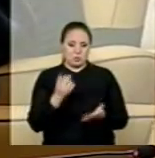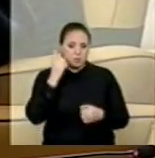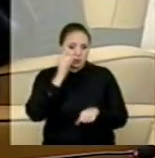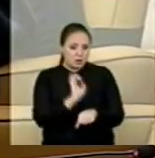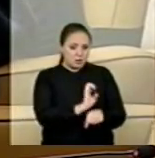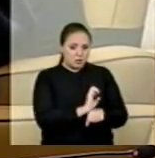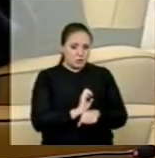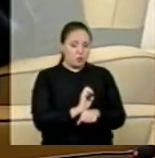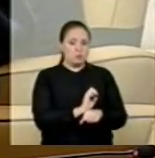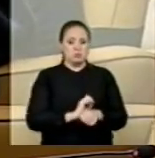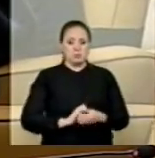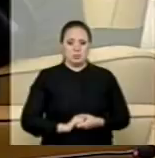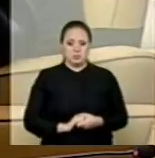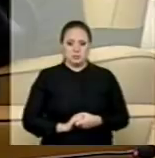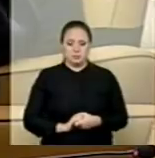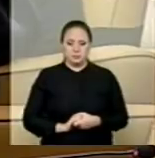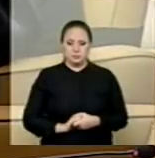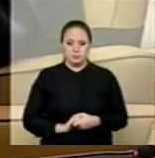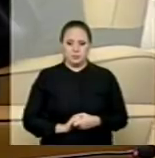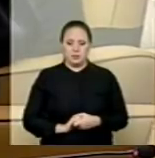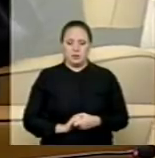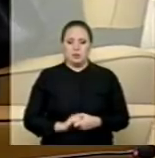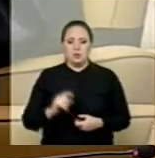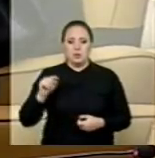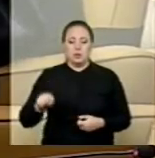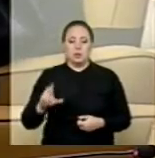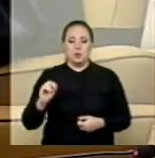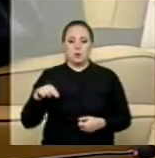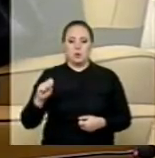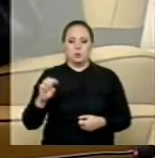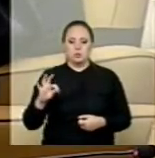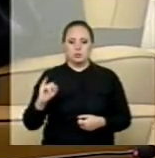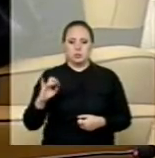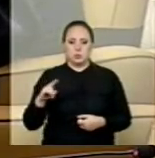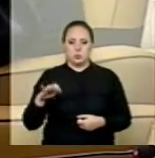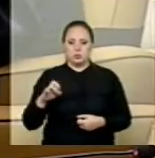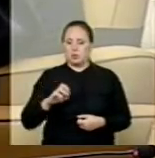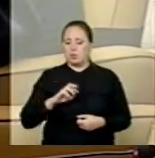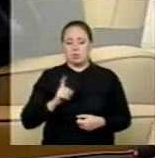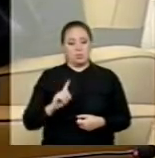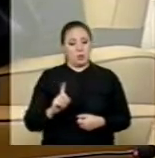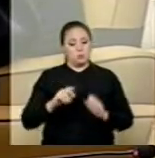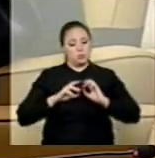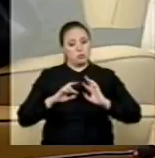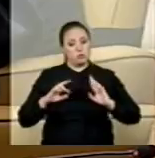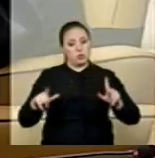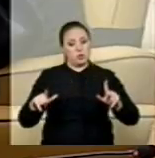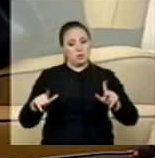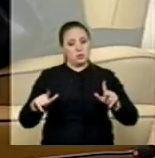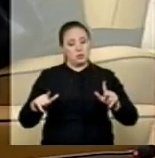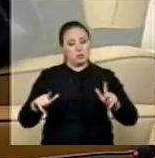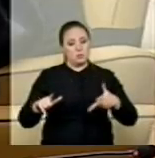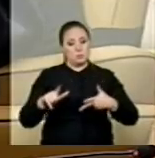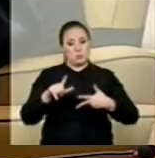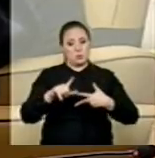abordagem imprópria. O constituinte não distinguiu o poder legislativo da União e o